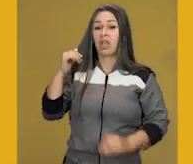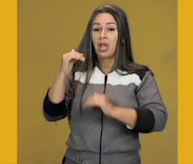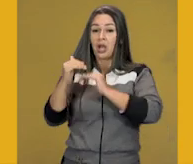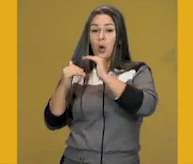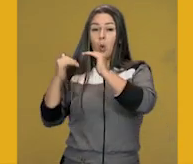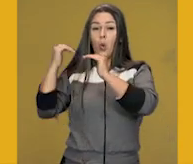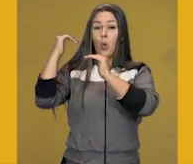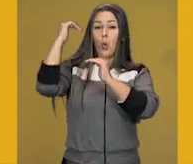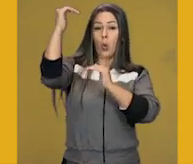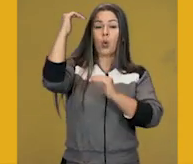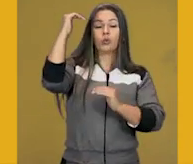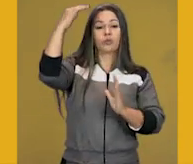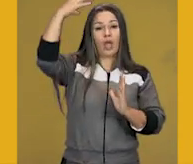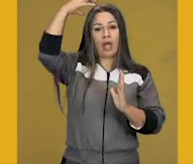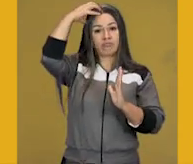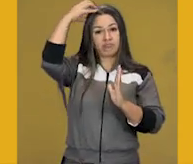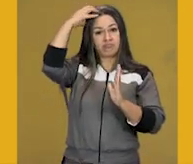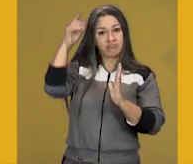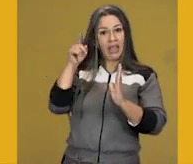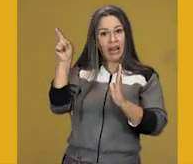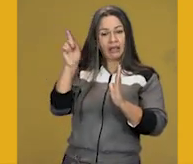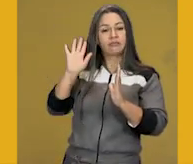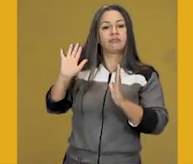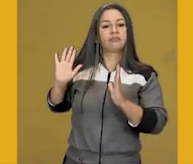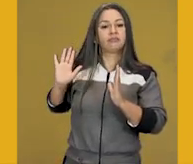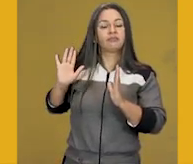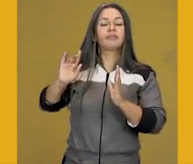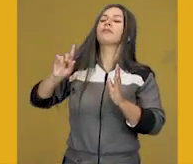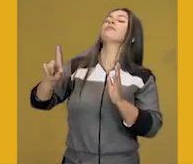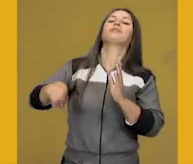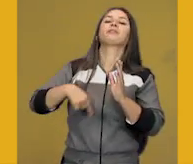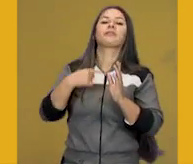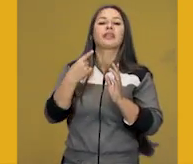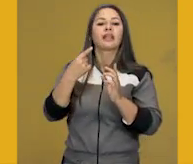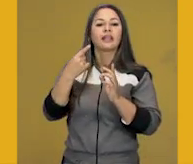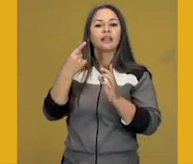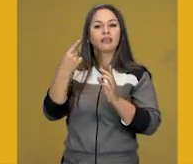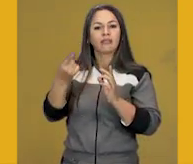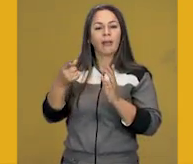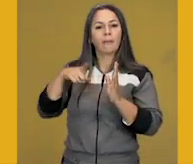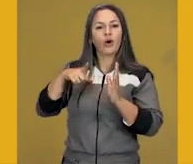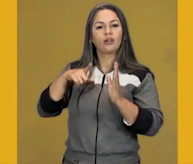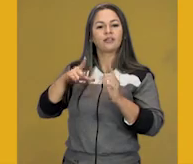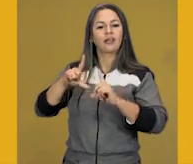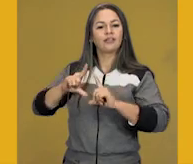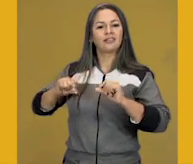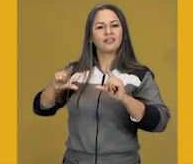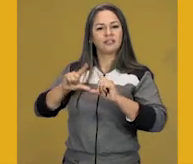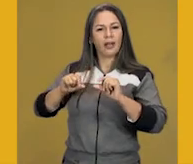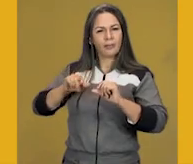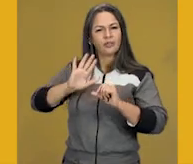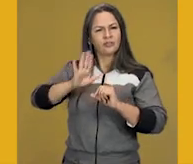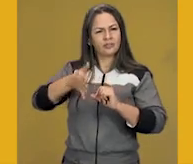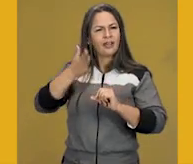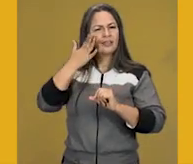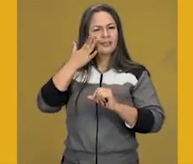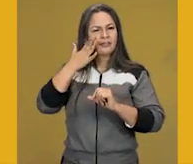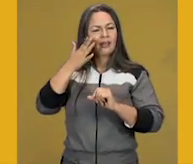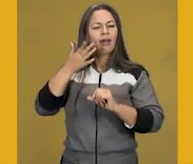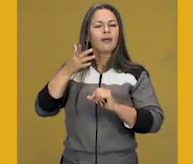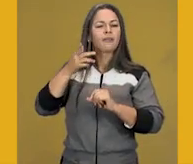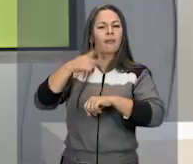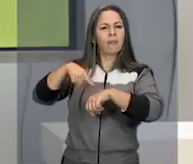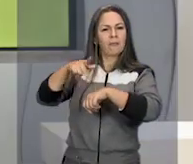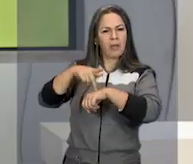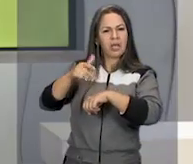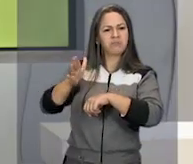o Japão. A gente já conhece, né, de ouvir falar que o Japão é um país muito rico, muito desenvolvido. Ele tem o